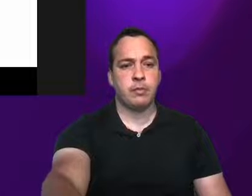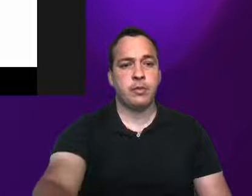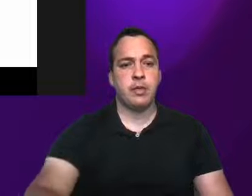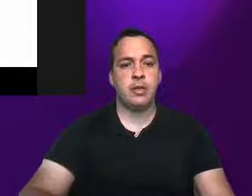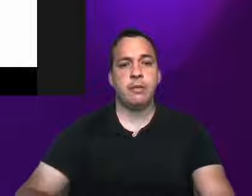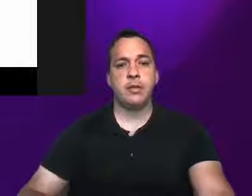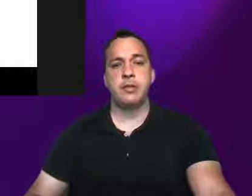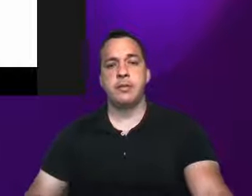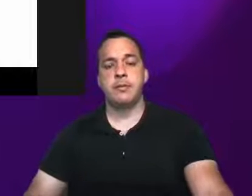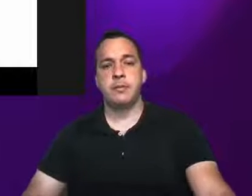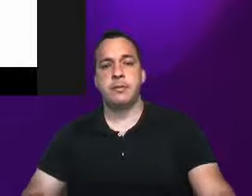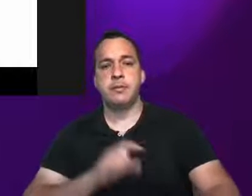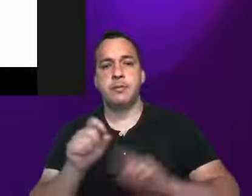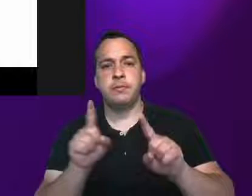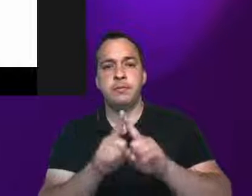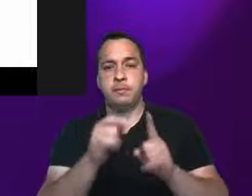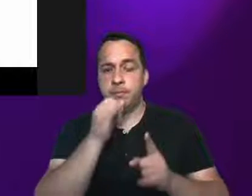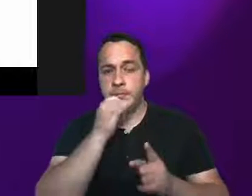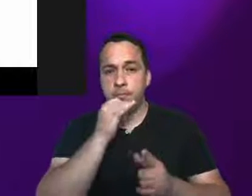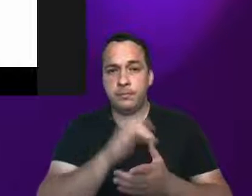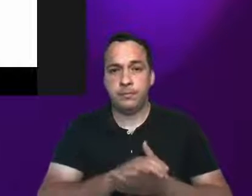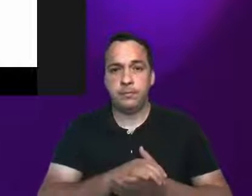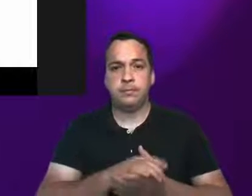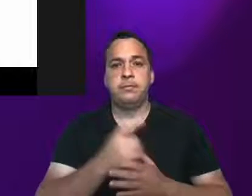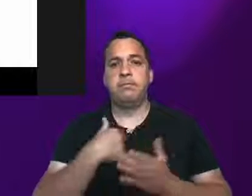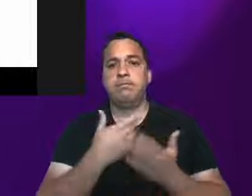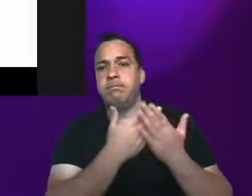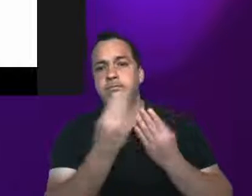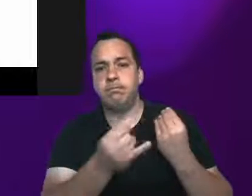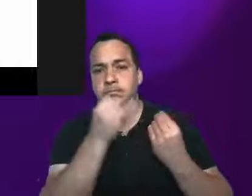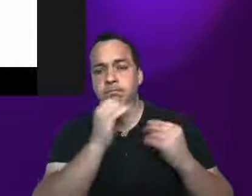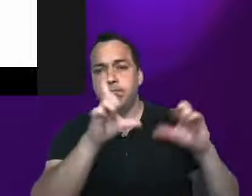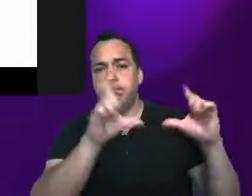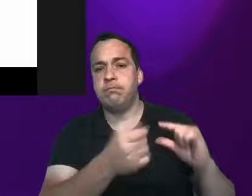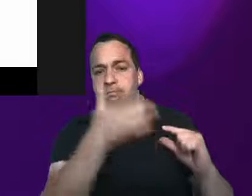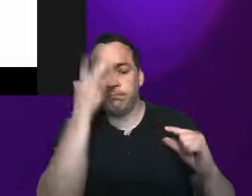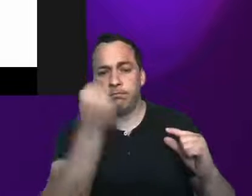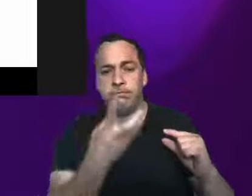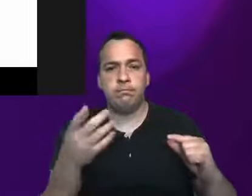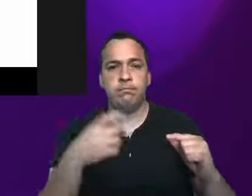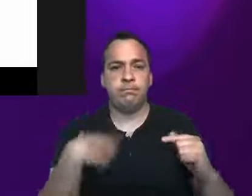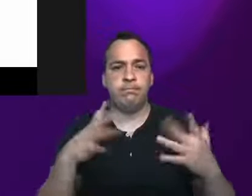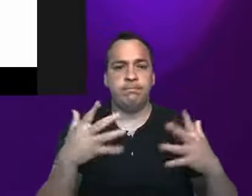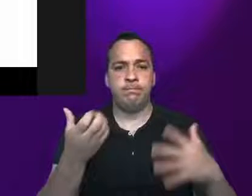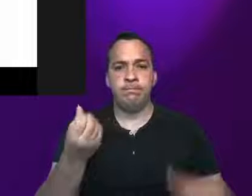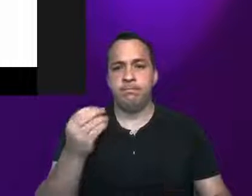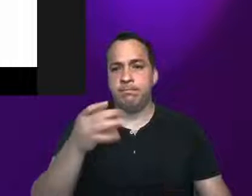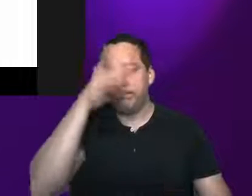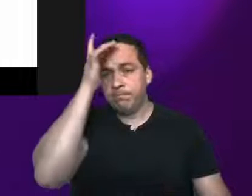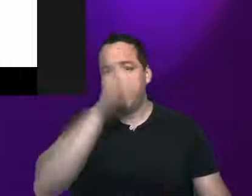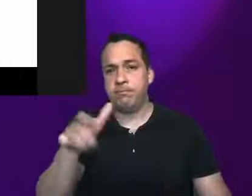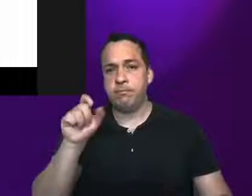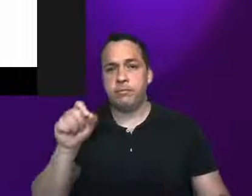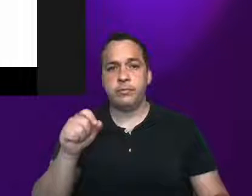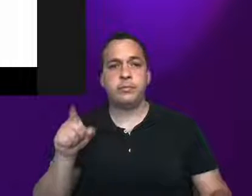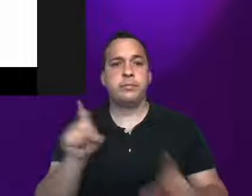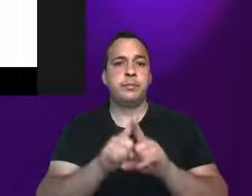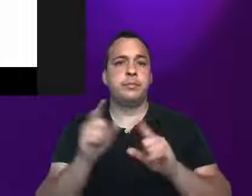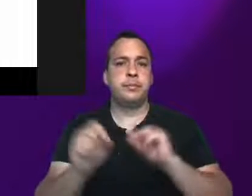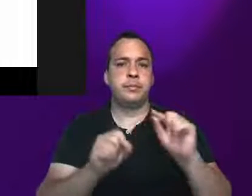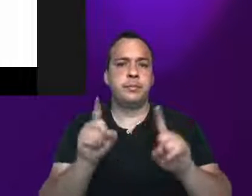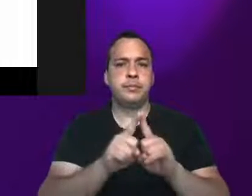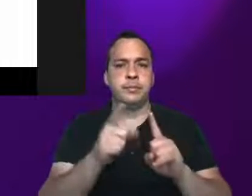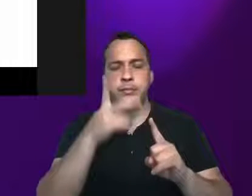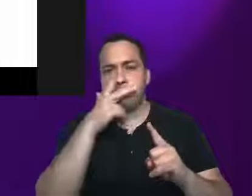do SGLT2, nesse estudo, com um número menor de pacientes, com 60 pacientes, pacientes com IC